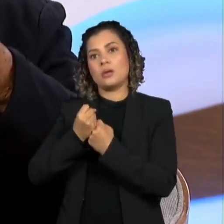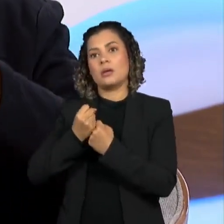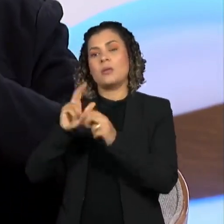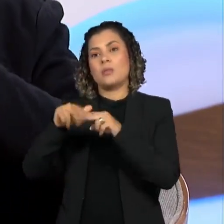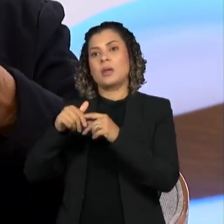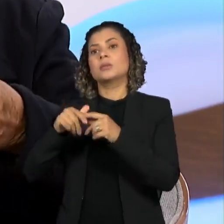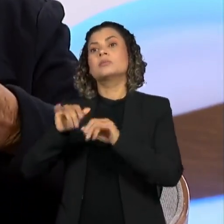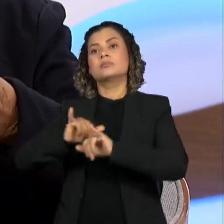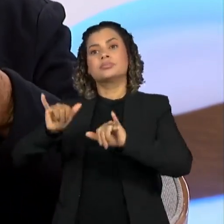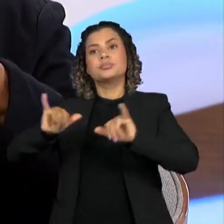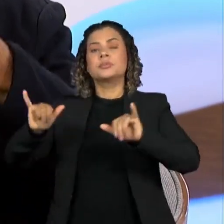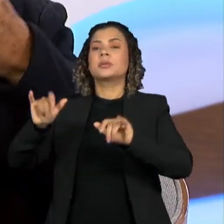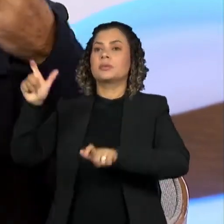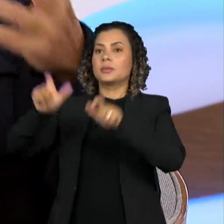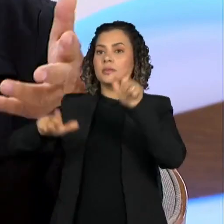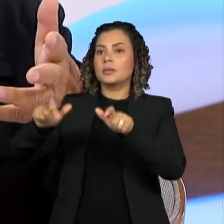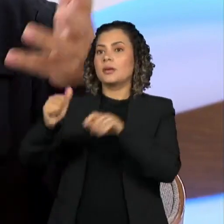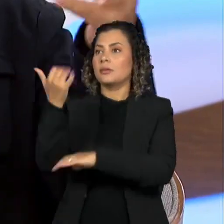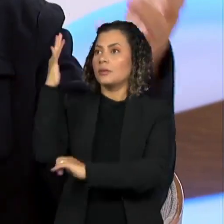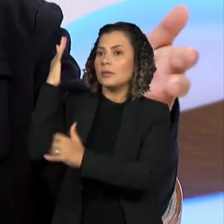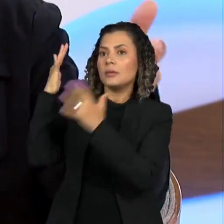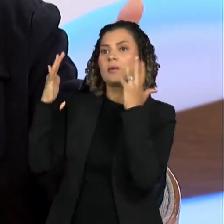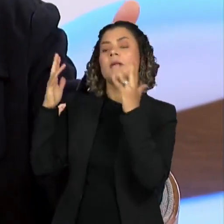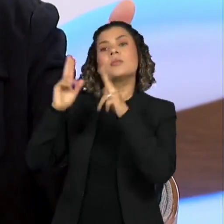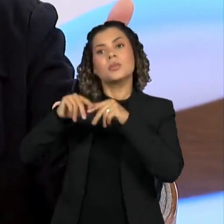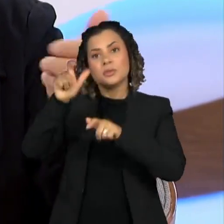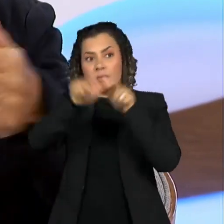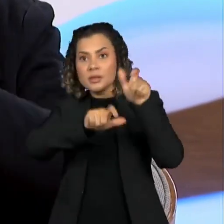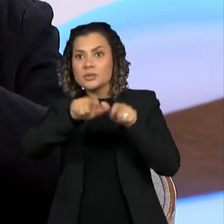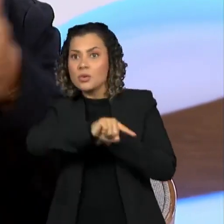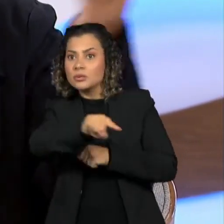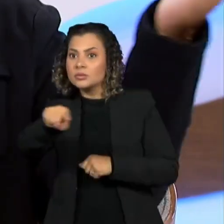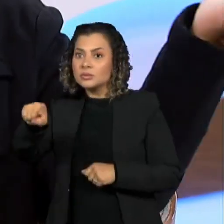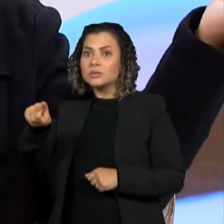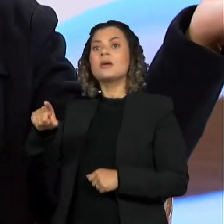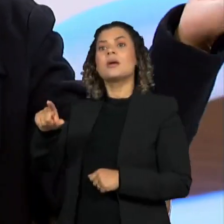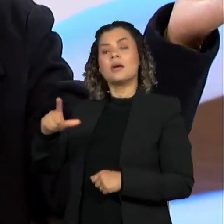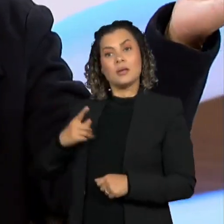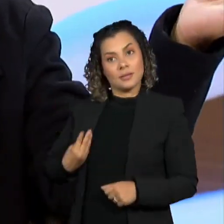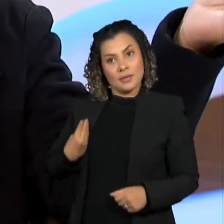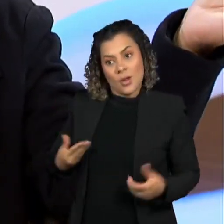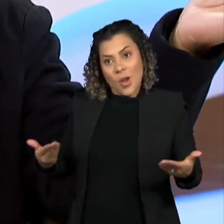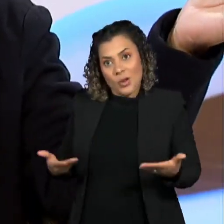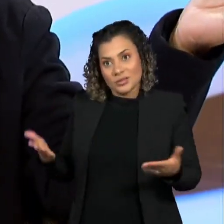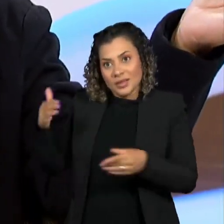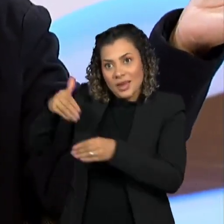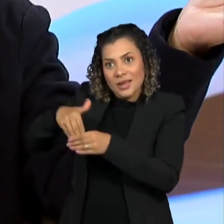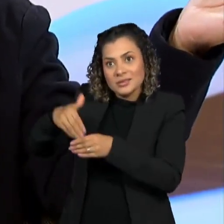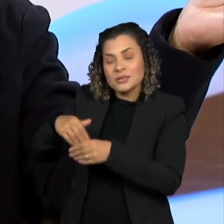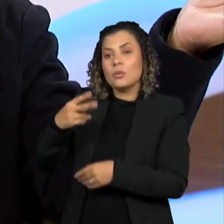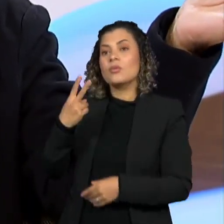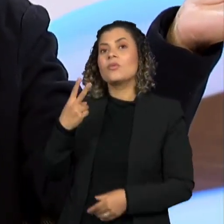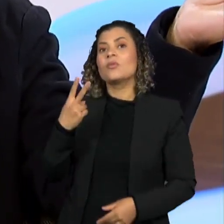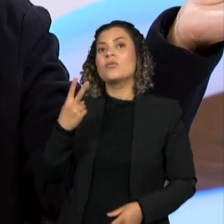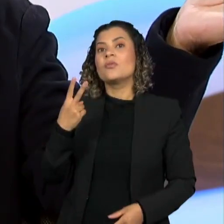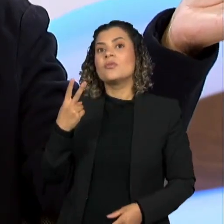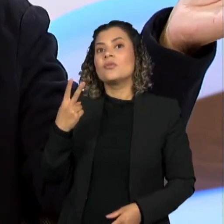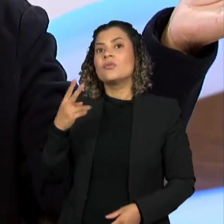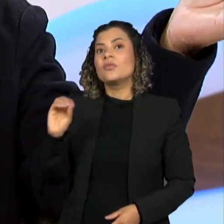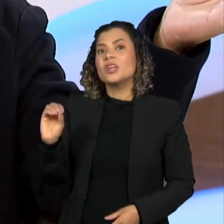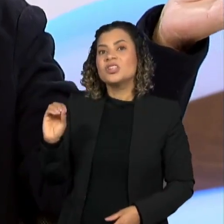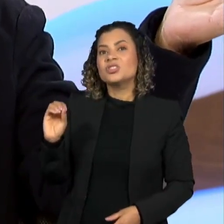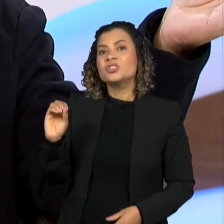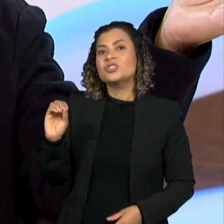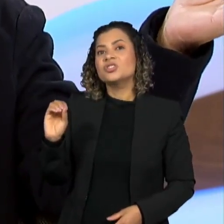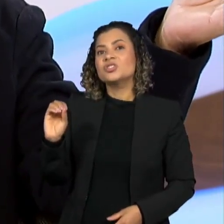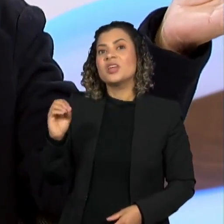esse tipo de pessoas que existem aí né nós tivemos agora eleição de 21 Possivelmente